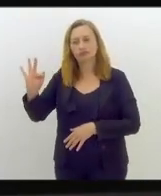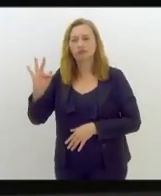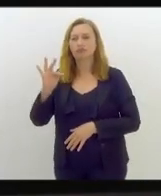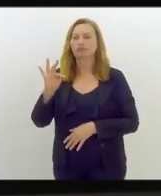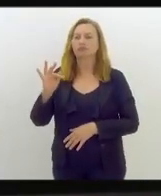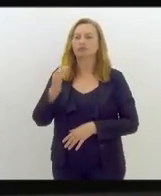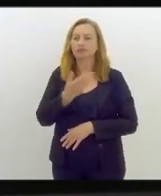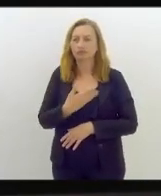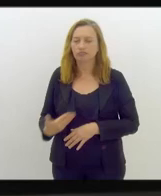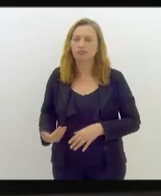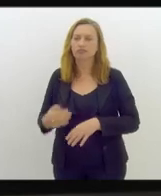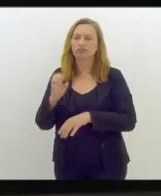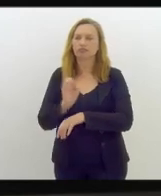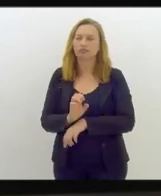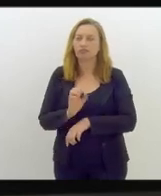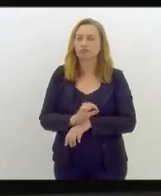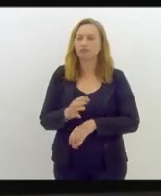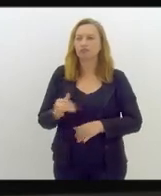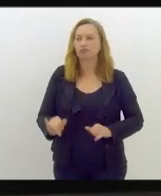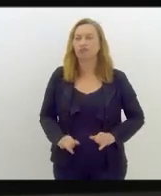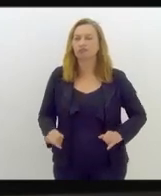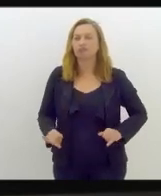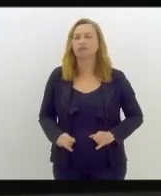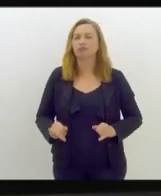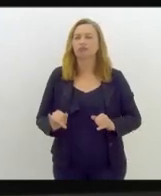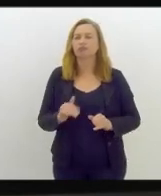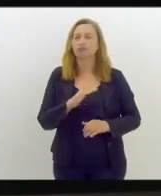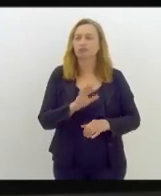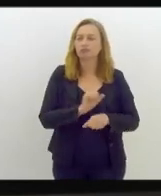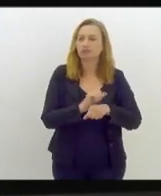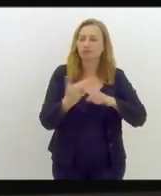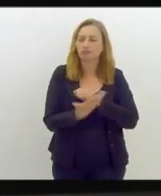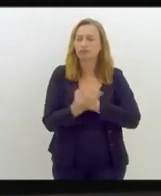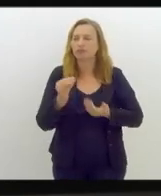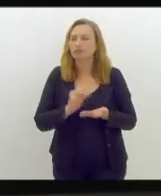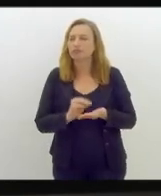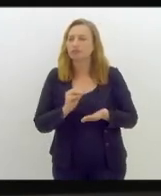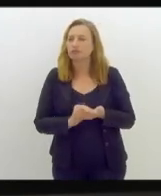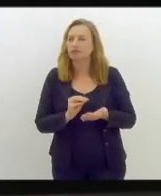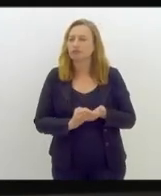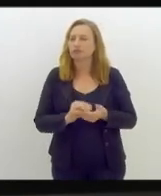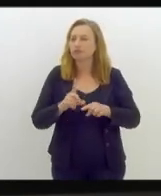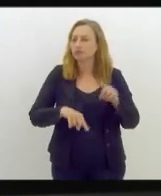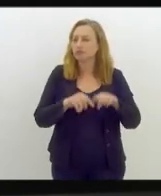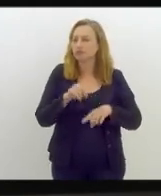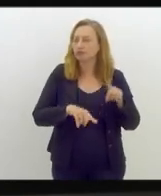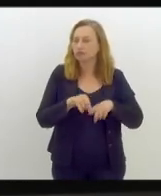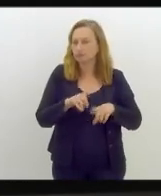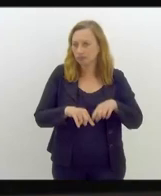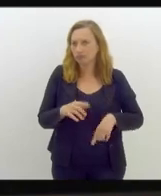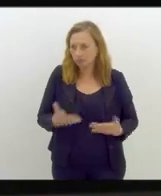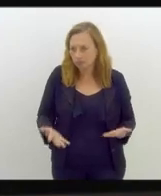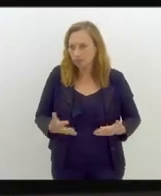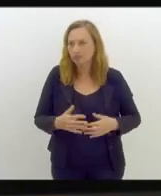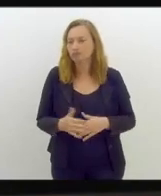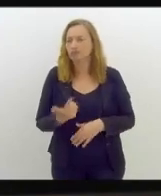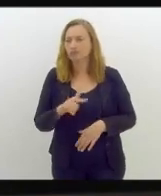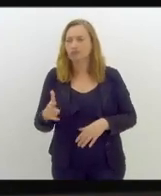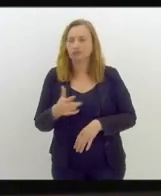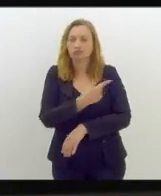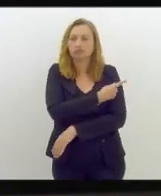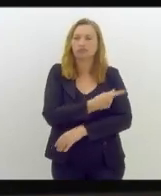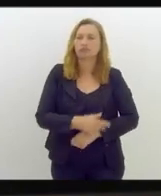questão do tratamento das pessoas que sofreram da Covid, que muitas morreram por falta de oxigênio, outras morreram por falta de UTI, e muitos morreram porque não teve a